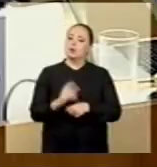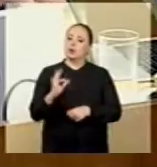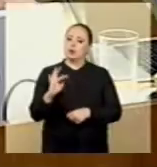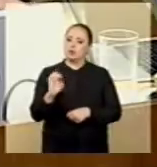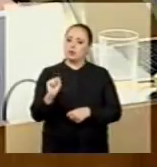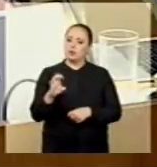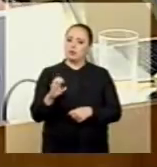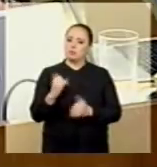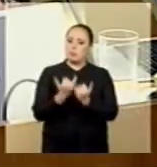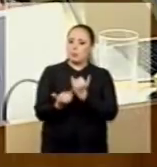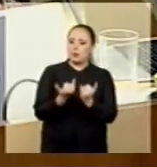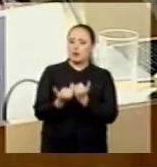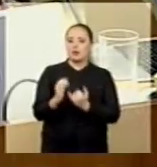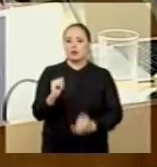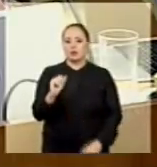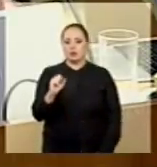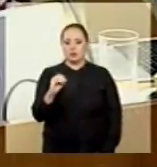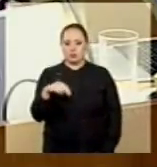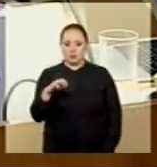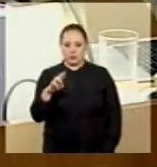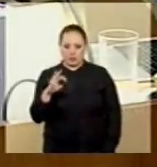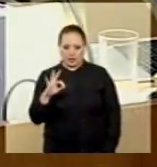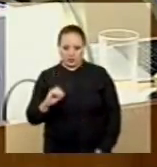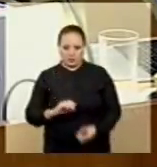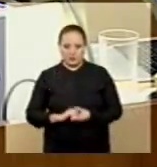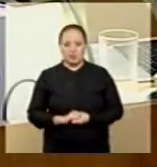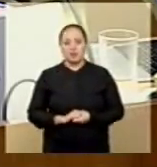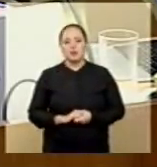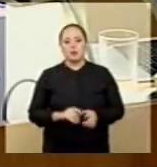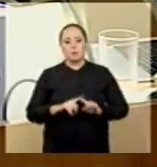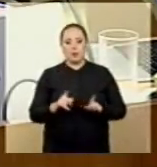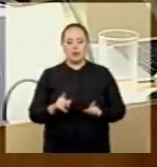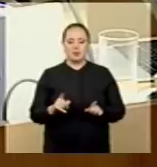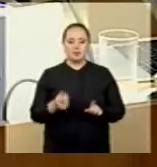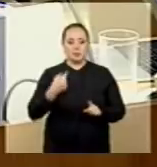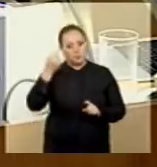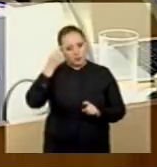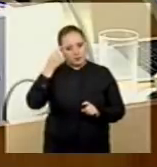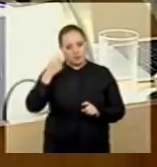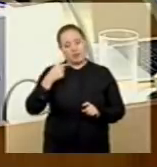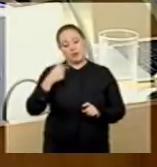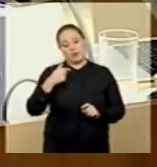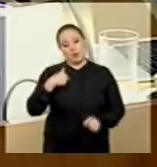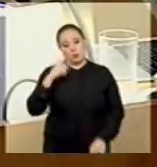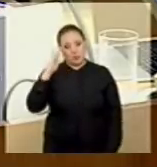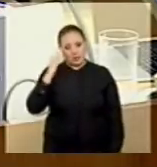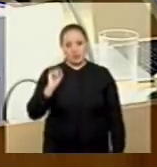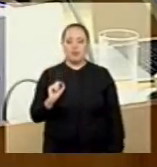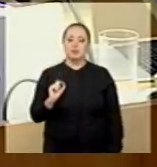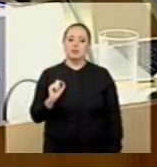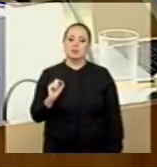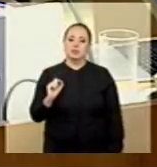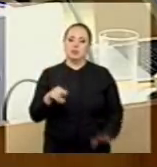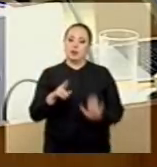tão próxima do caso concreto quanto possível. Mas, filosoficamente, ministro Toffoli, eu sou de entendimento de que